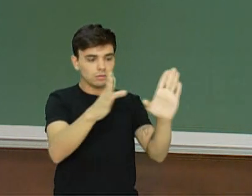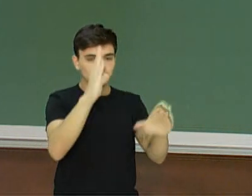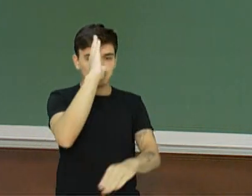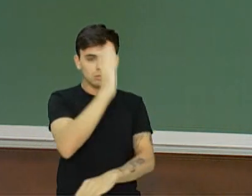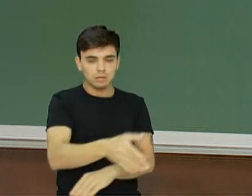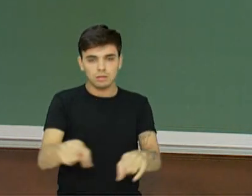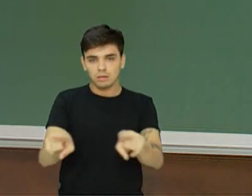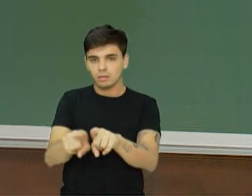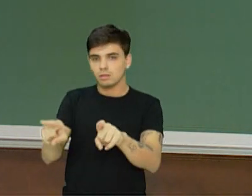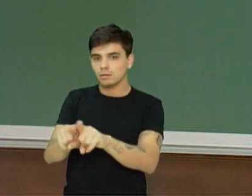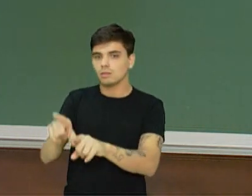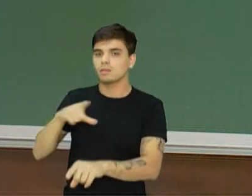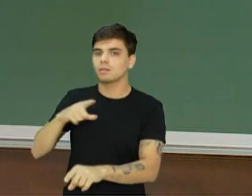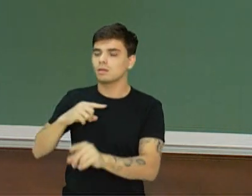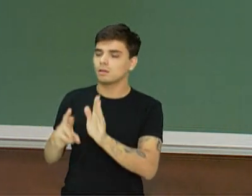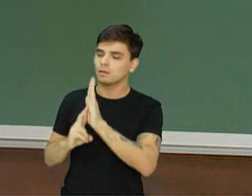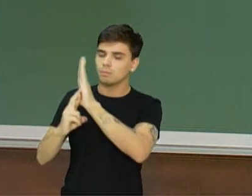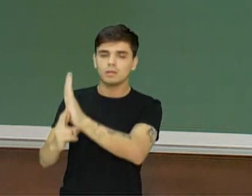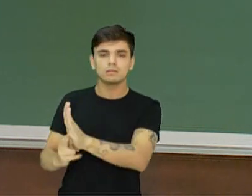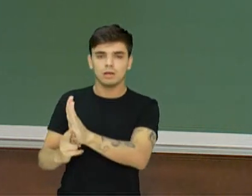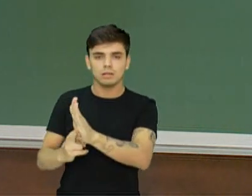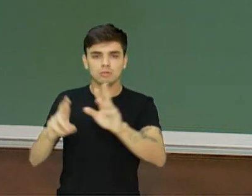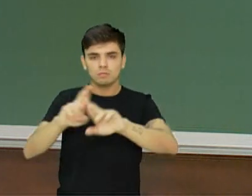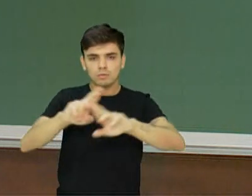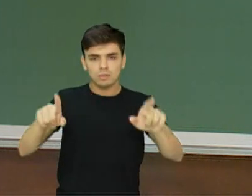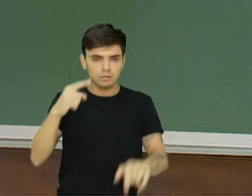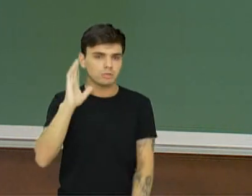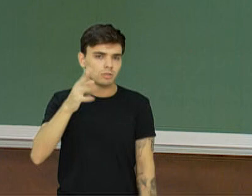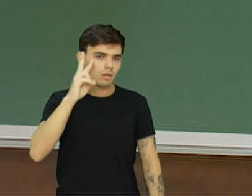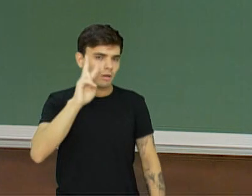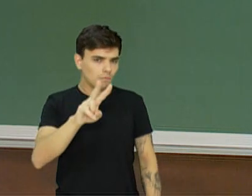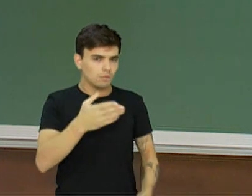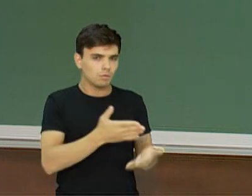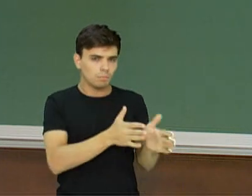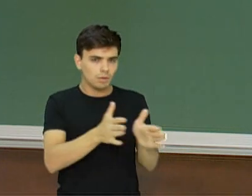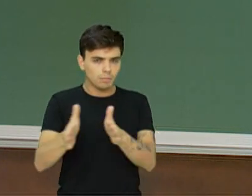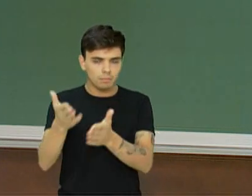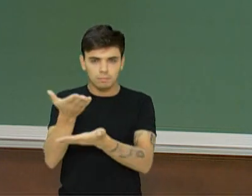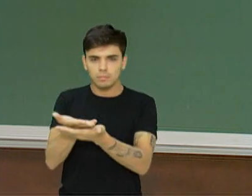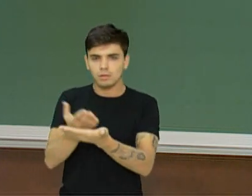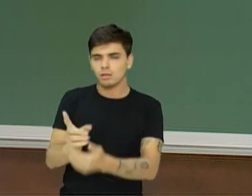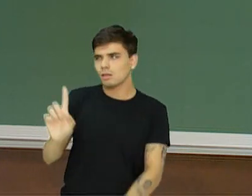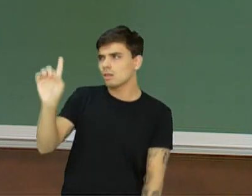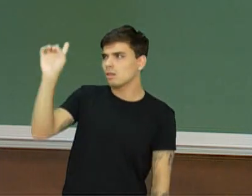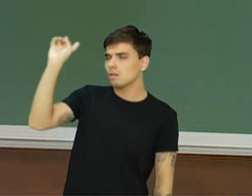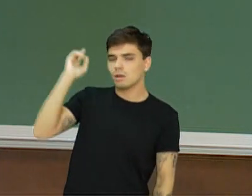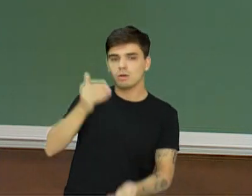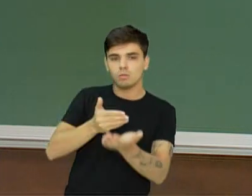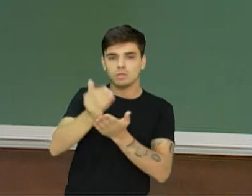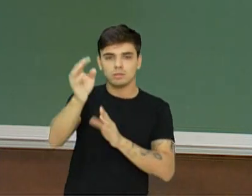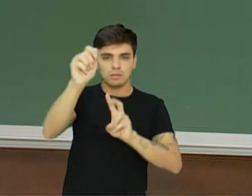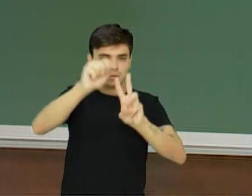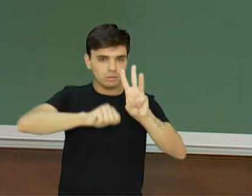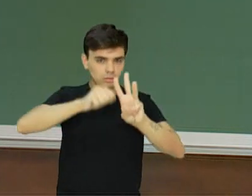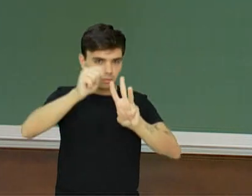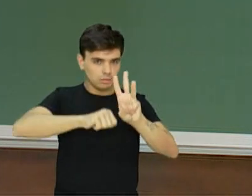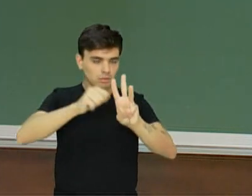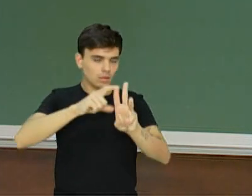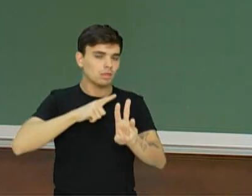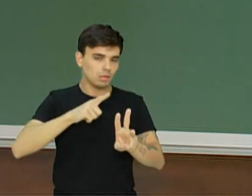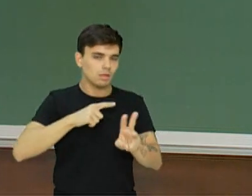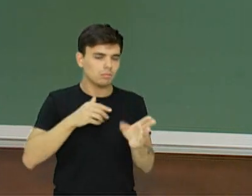e democracia representativa. A gente já viu isso nas nossas aulas lá no comecinho do trimestre, com